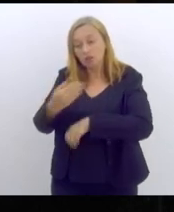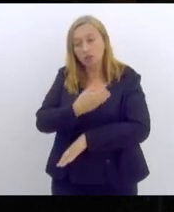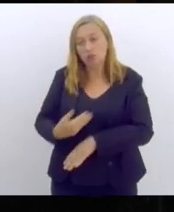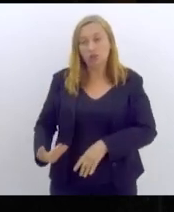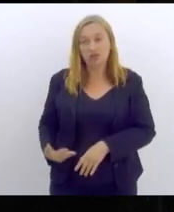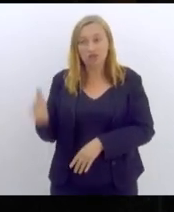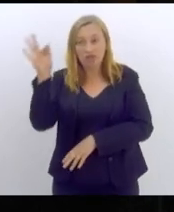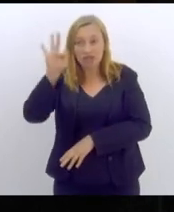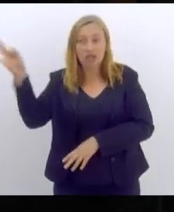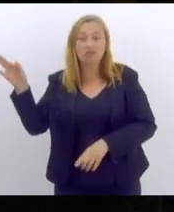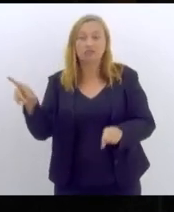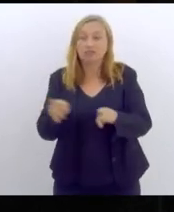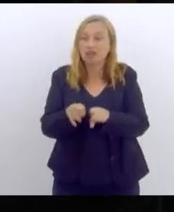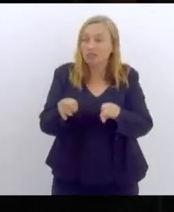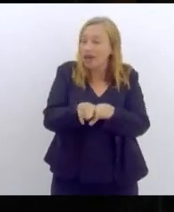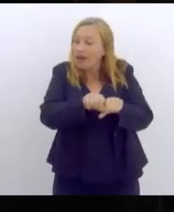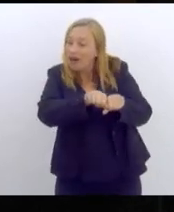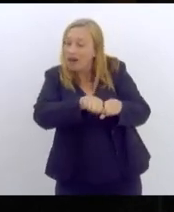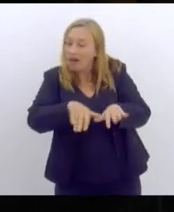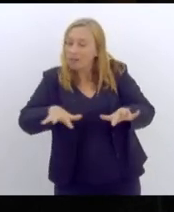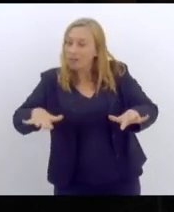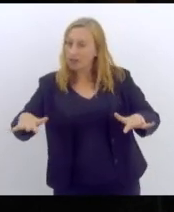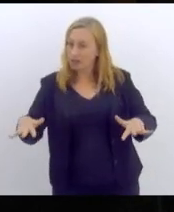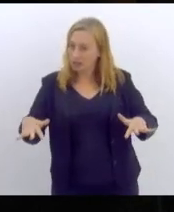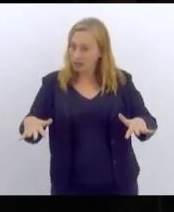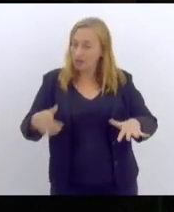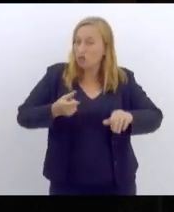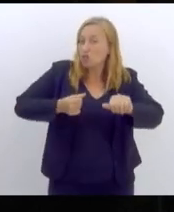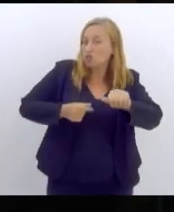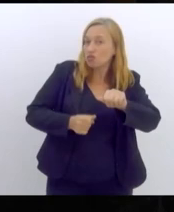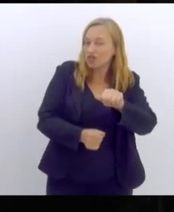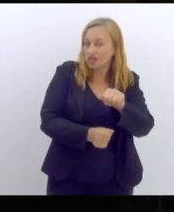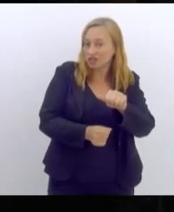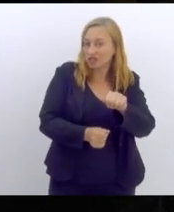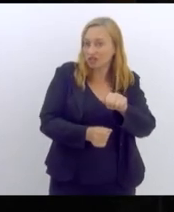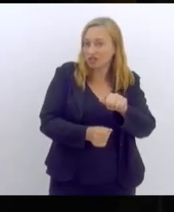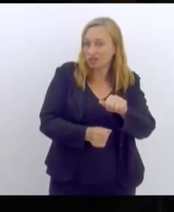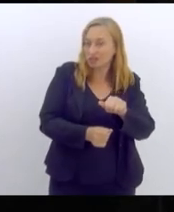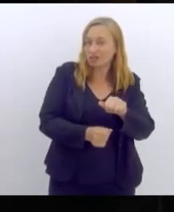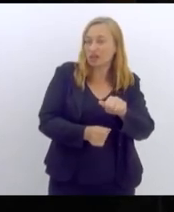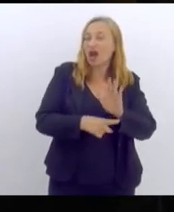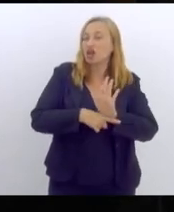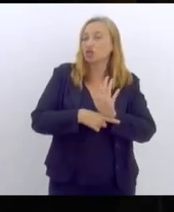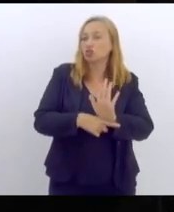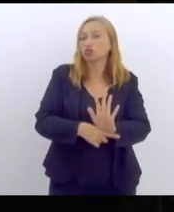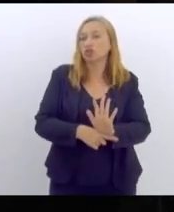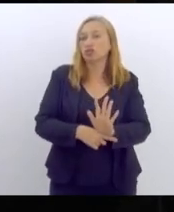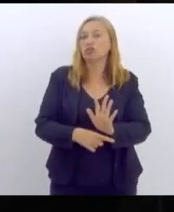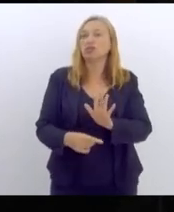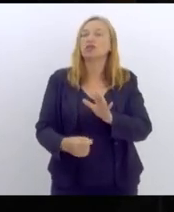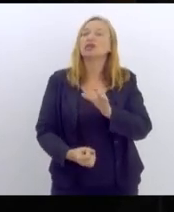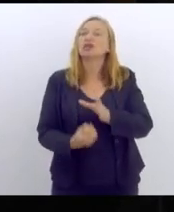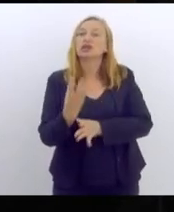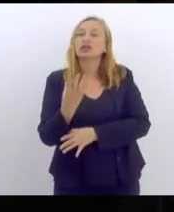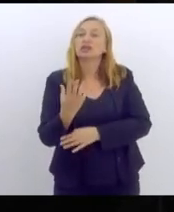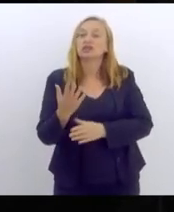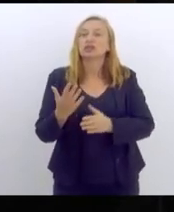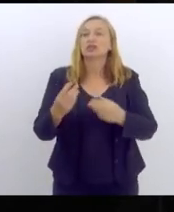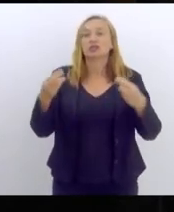também amplie os seus financiamentos, ajudando assim a construção